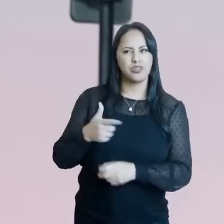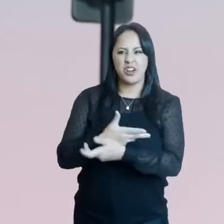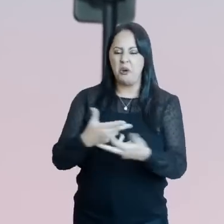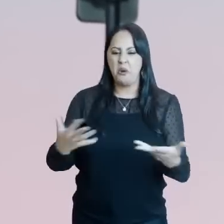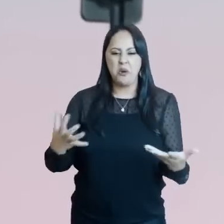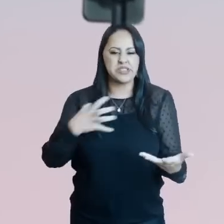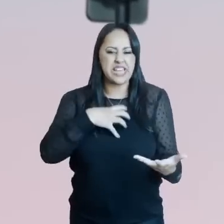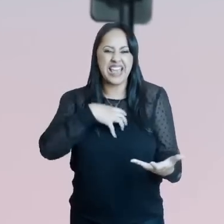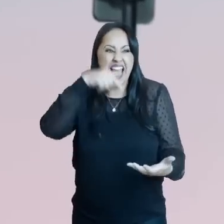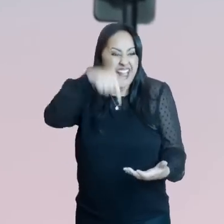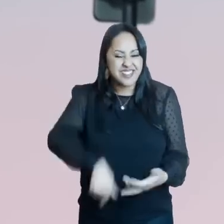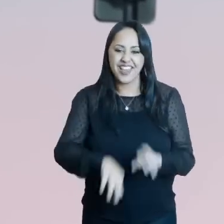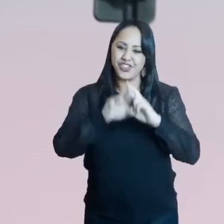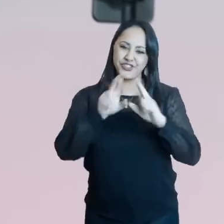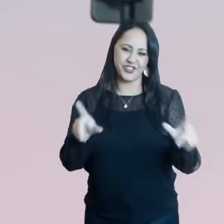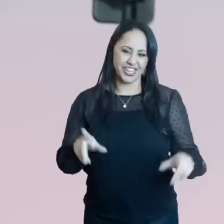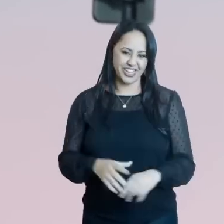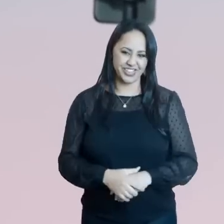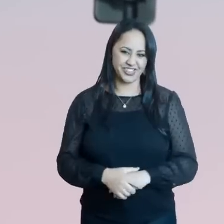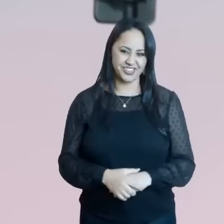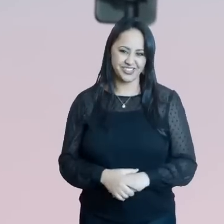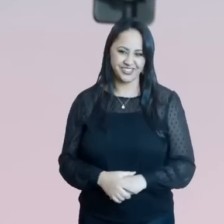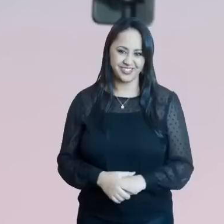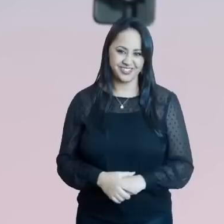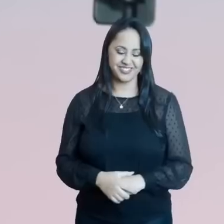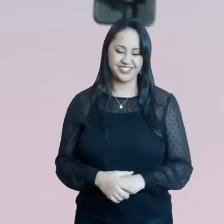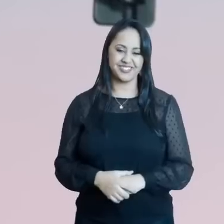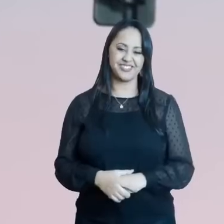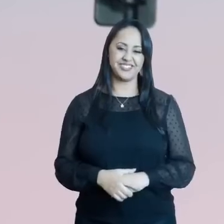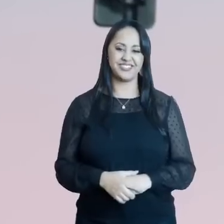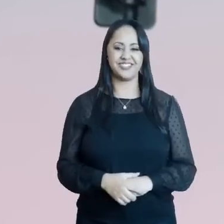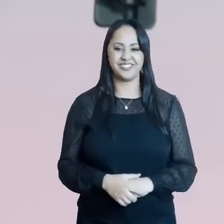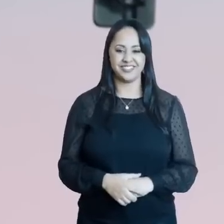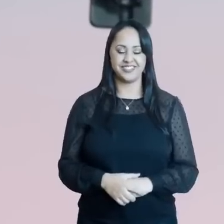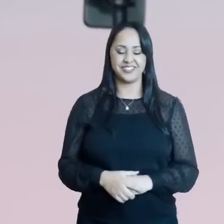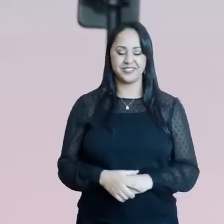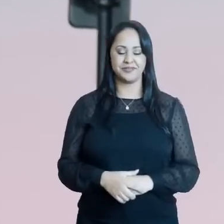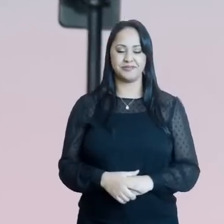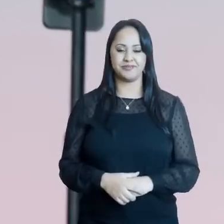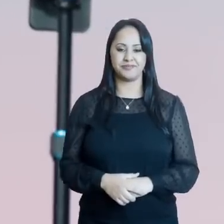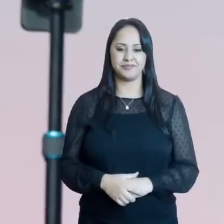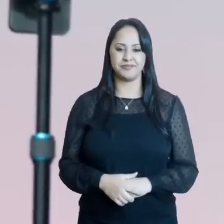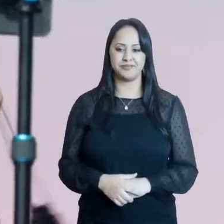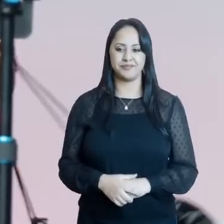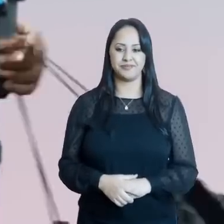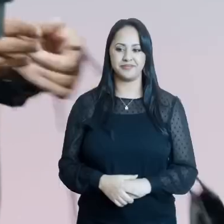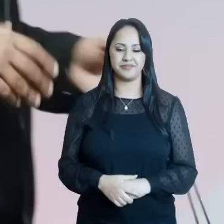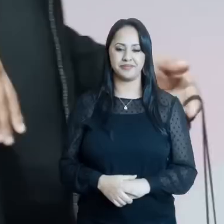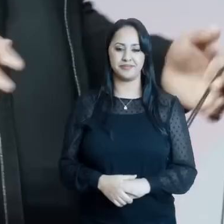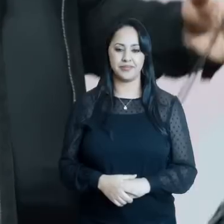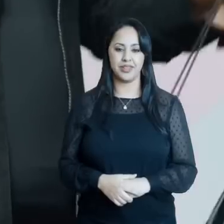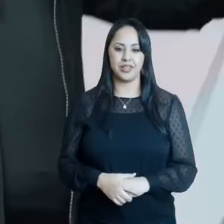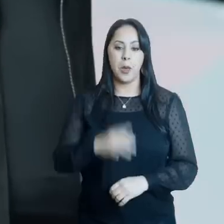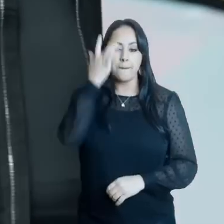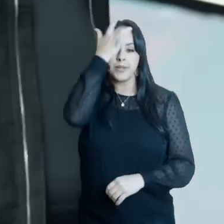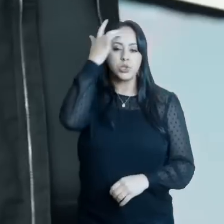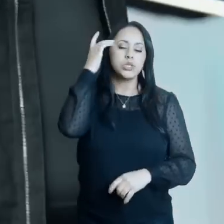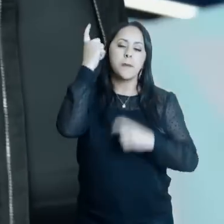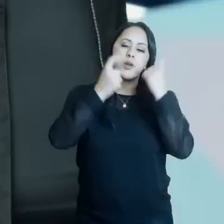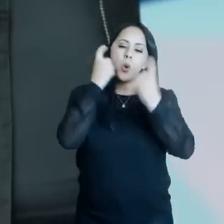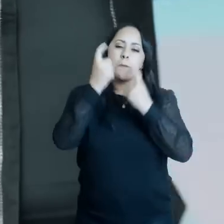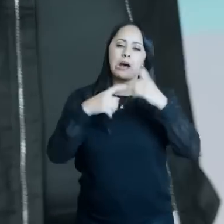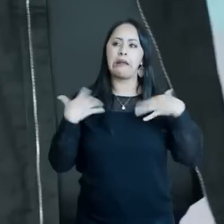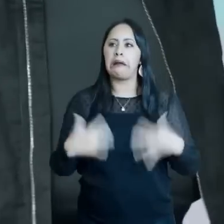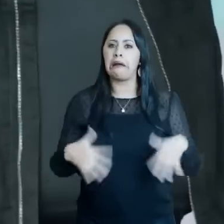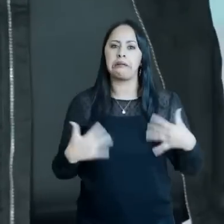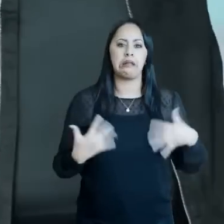atmosfera, é outra experiência, tá, gente? Tem bloquinho de anotação para todo mundo estar no carro, etc. Então, e eu, as pessoas, todo mundo preocupado, apavorado,